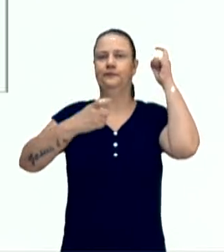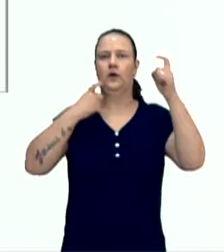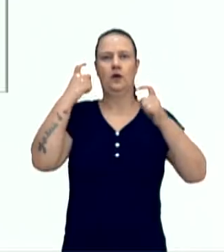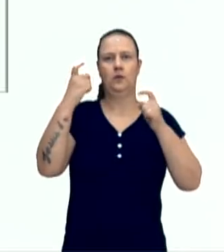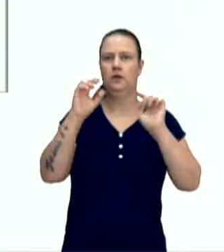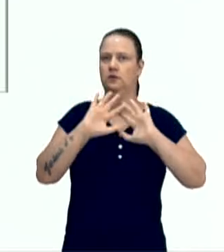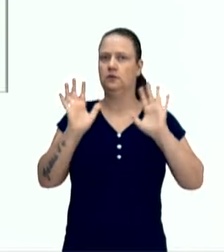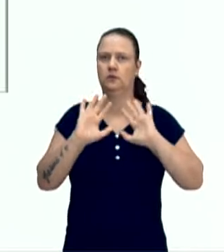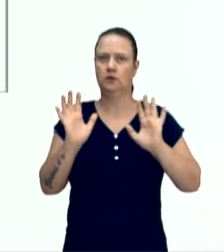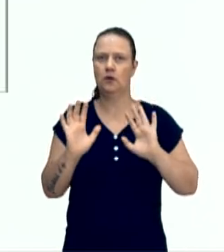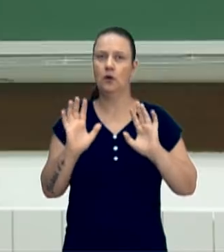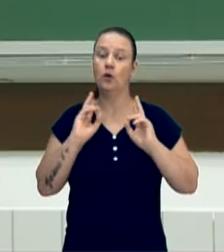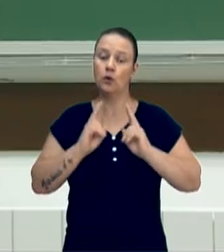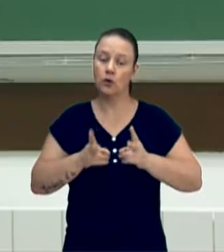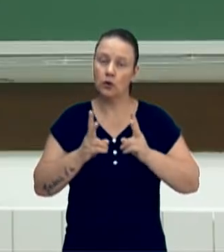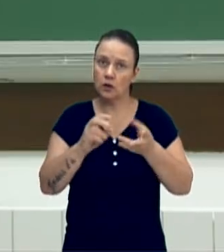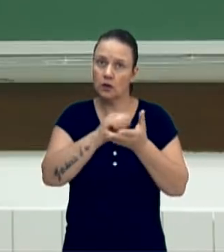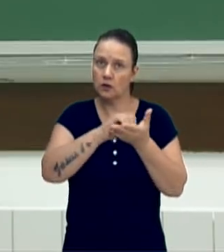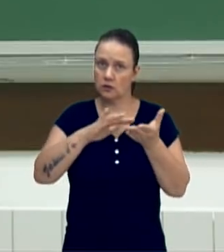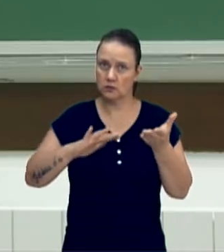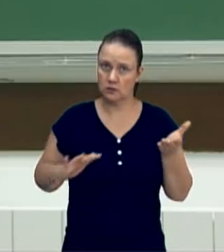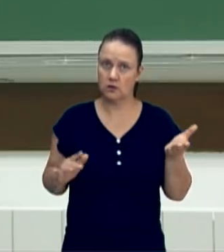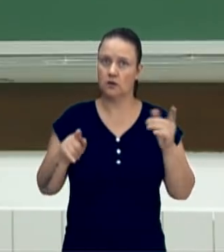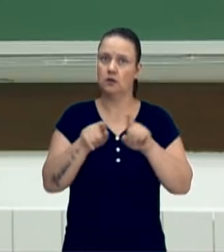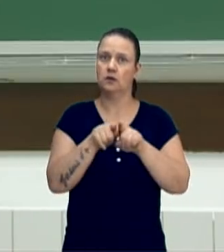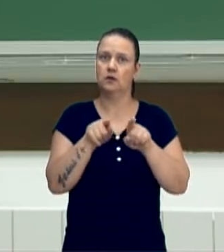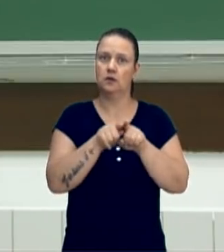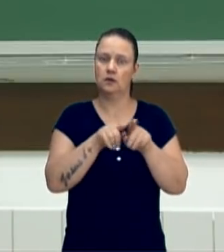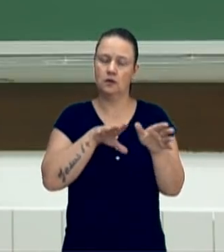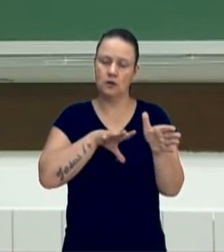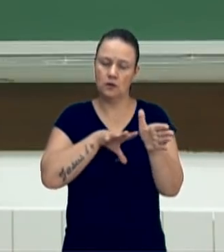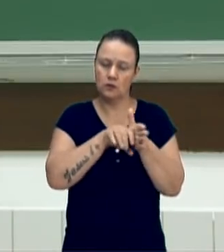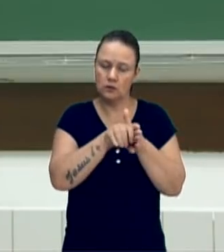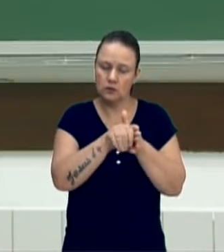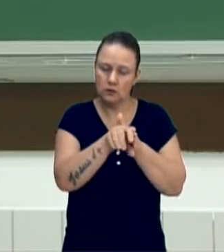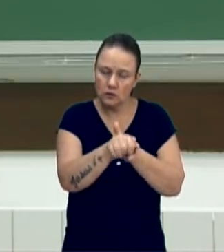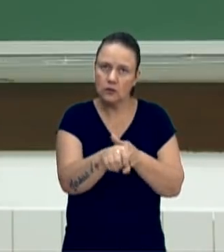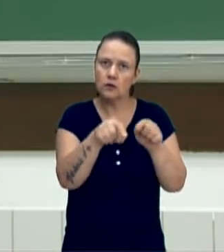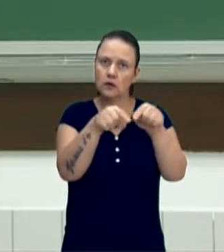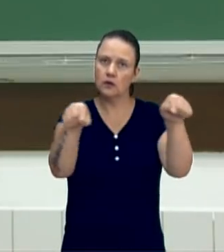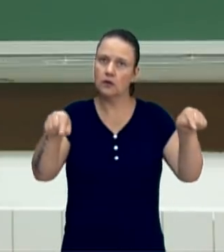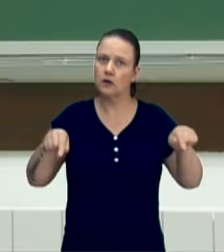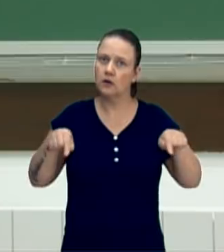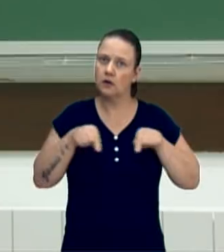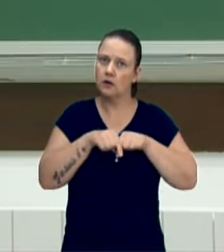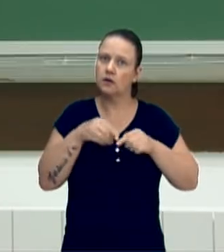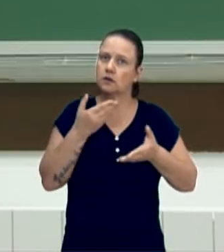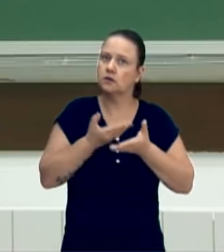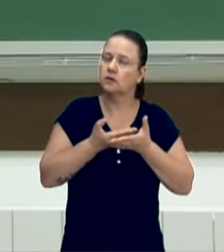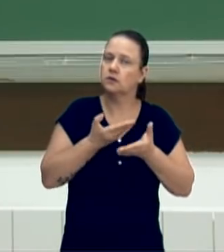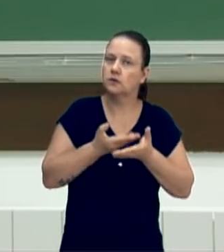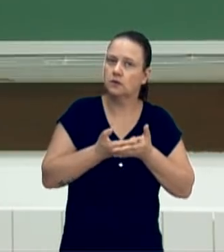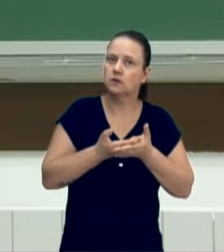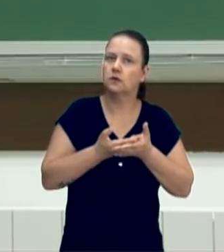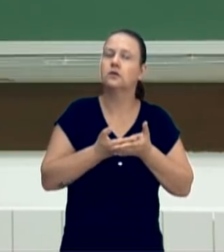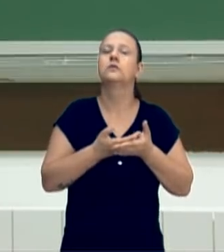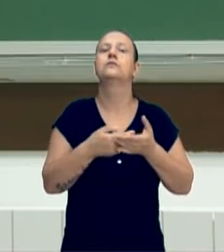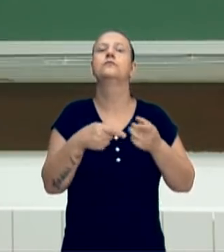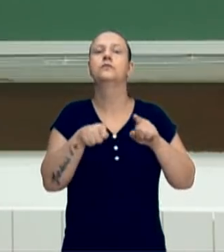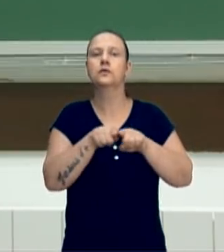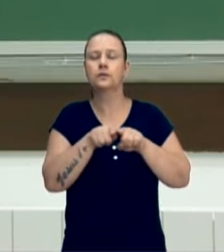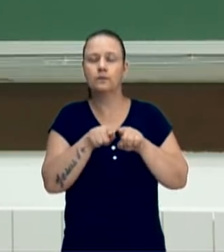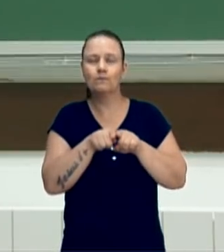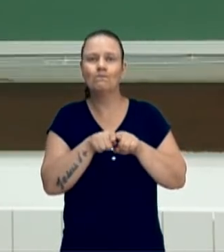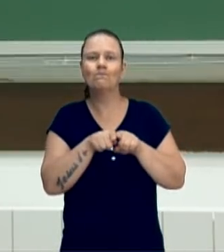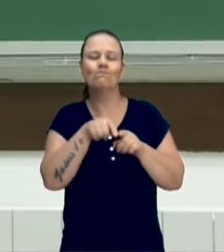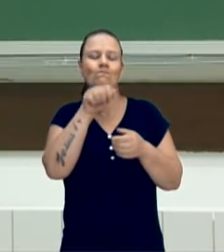as atividades aqui. Podem acompanhar também no Aula Paraná e no Google Classroom. E vão resolvendo os exercícios